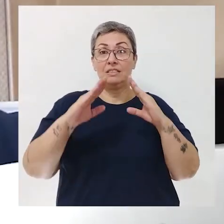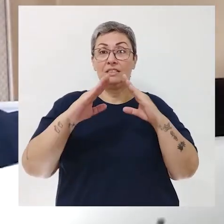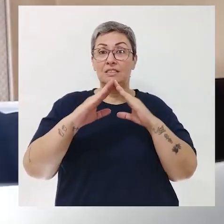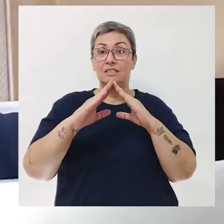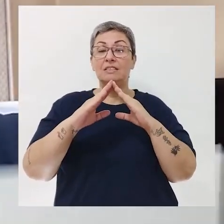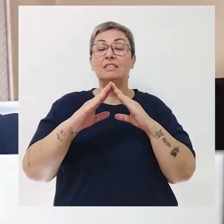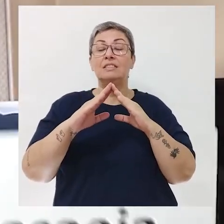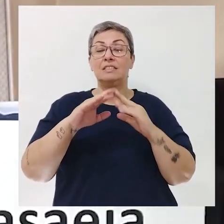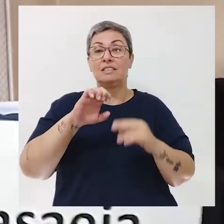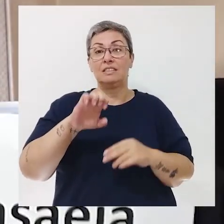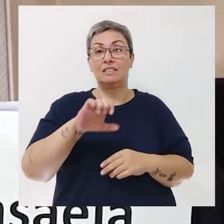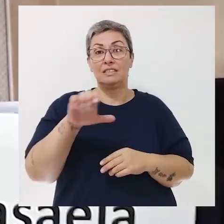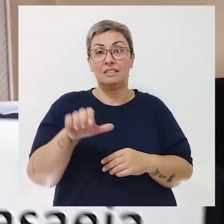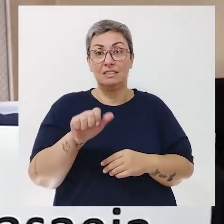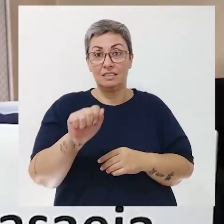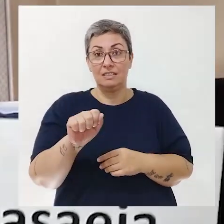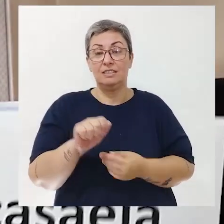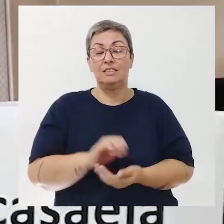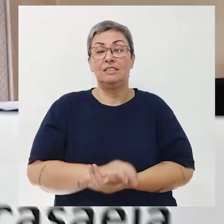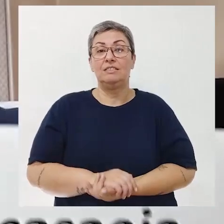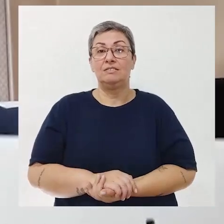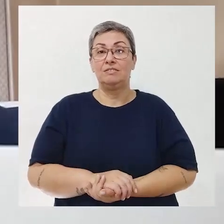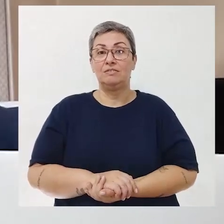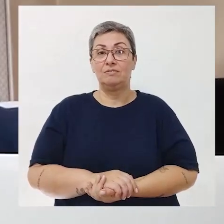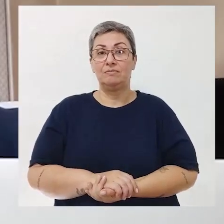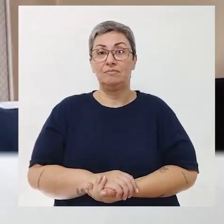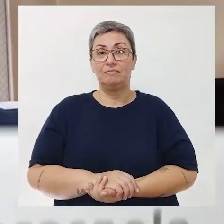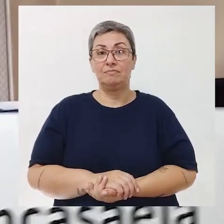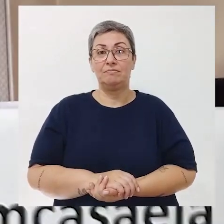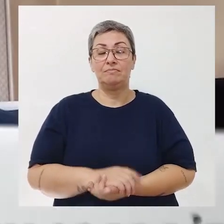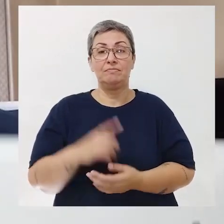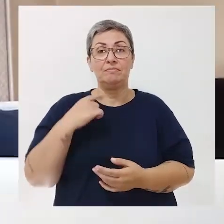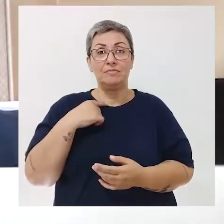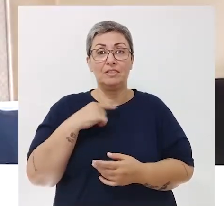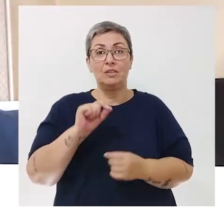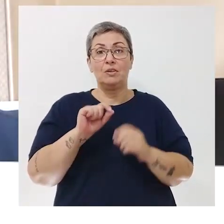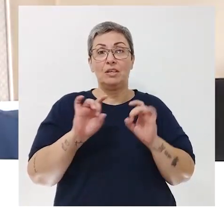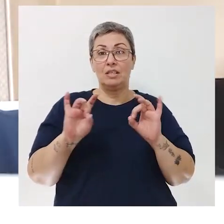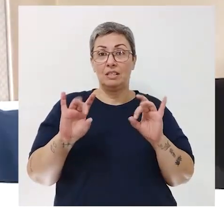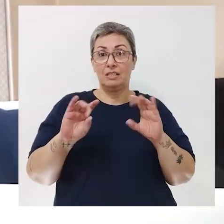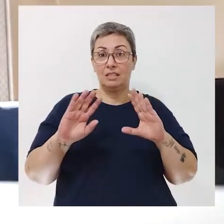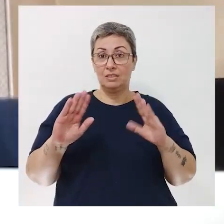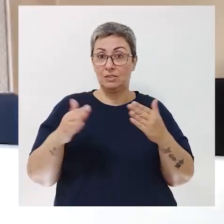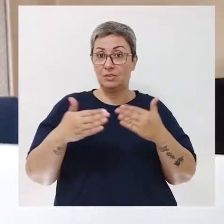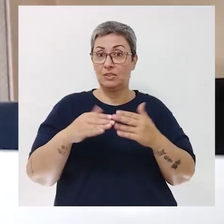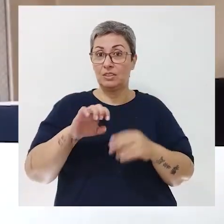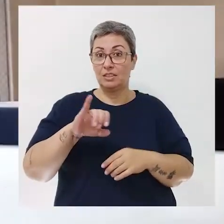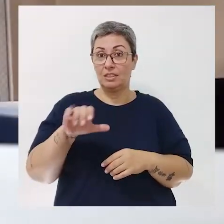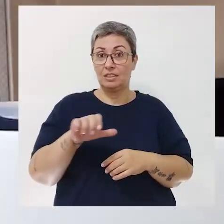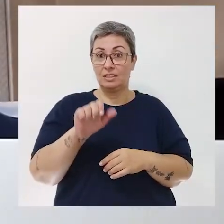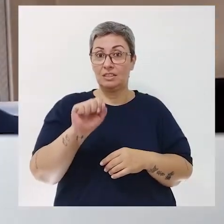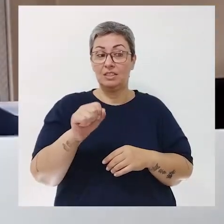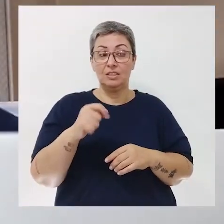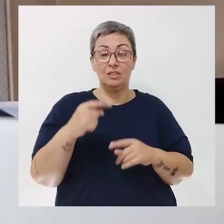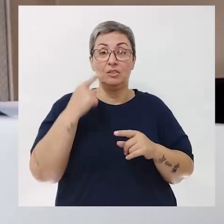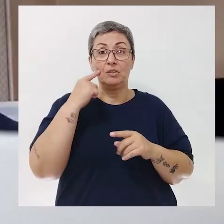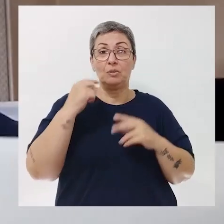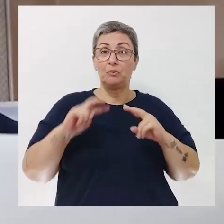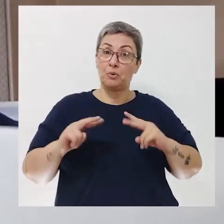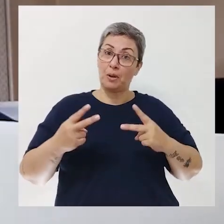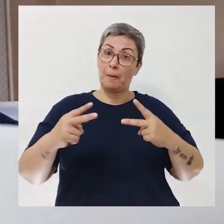hashtag Saberes em Casa EJA. Esse aqui é especial da EJA, isso aqui é para